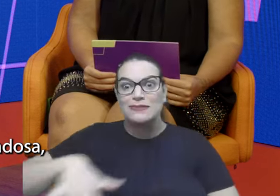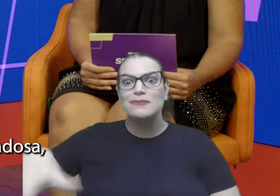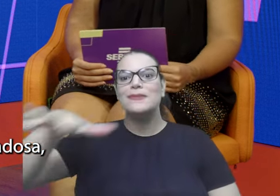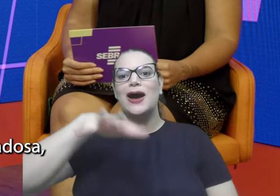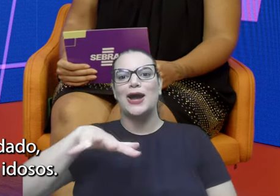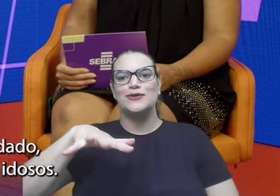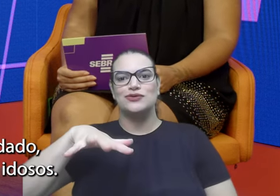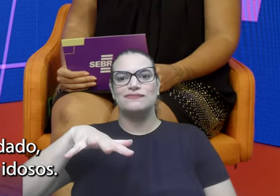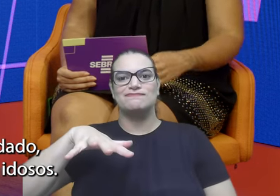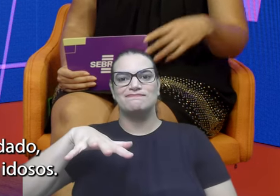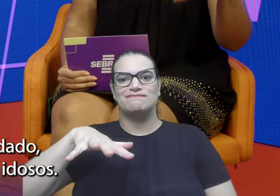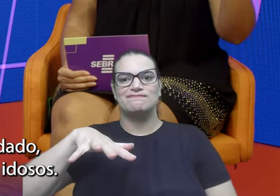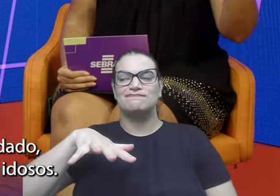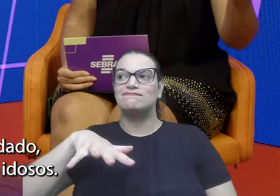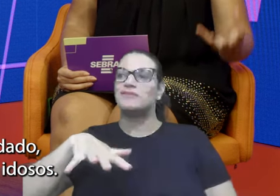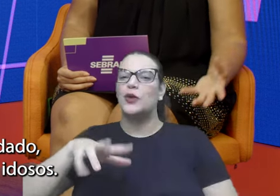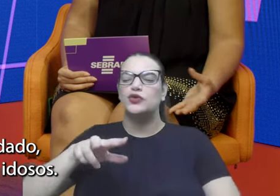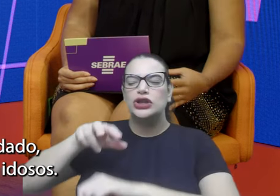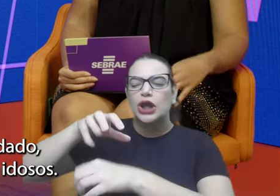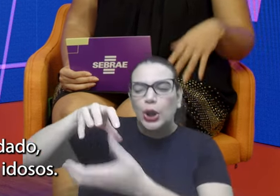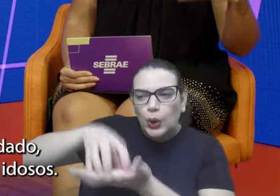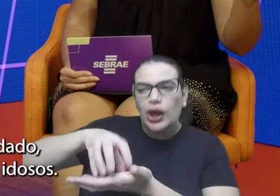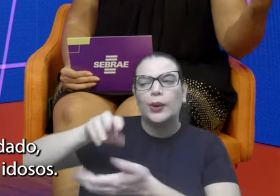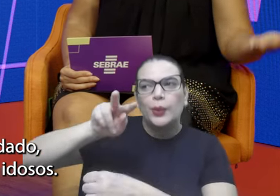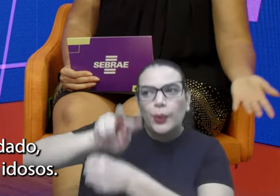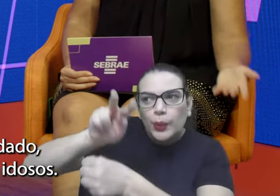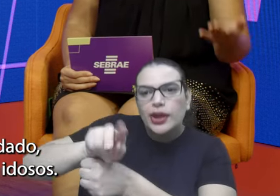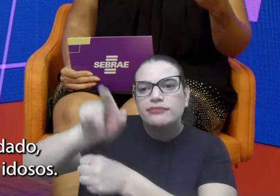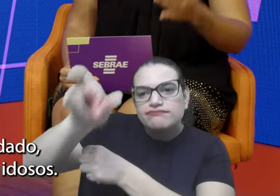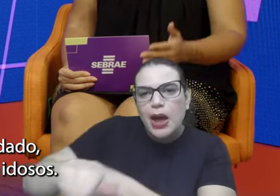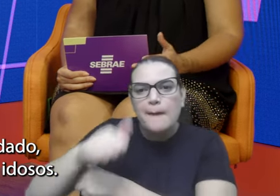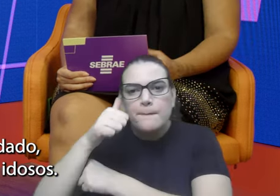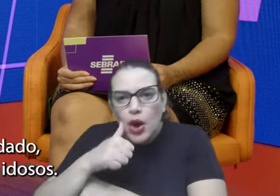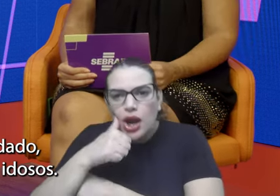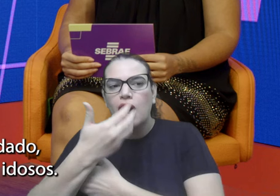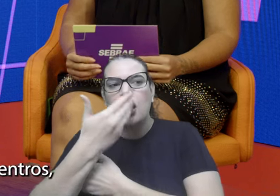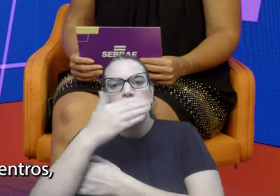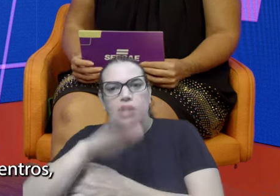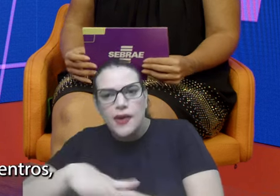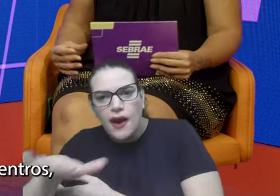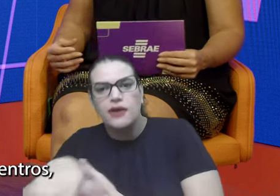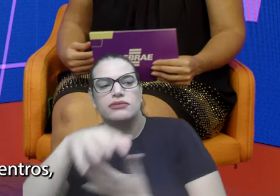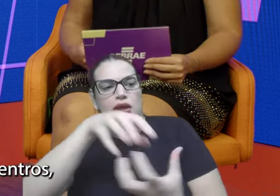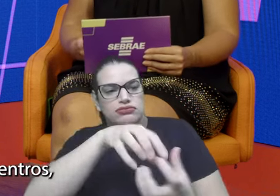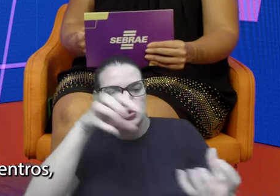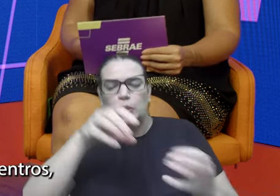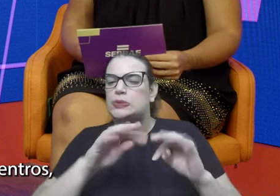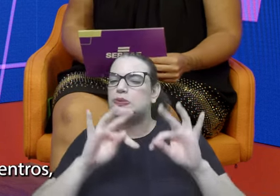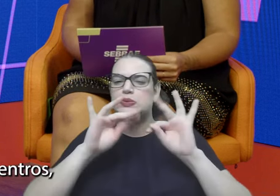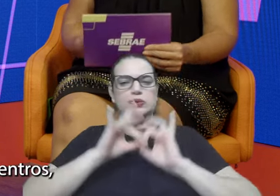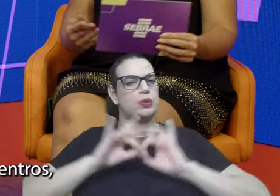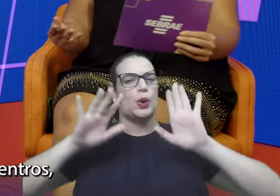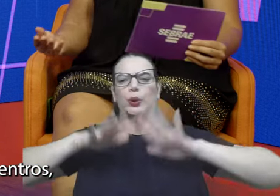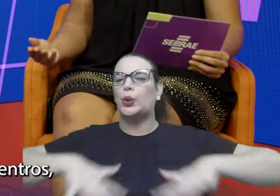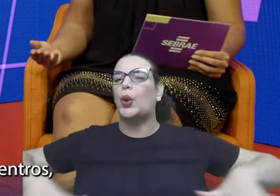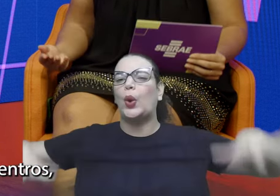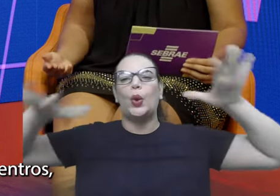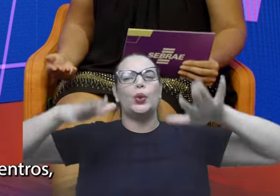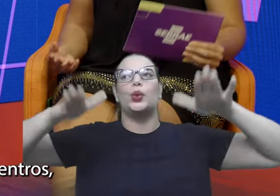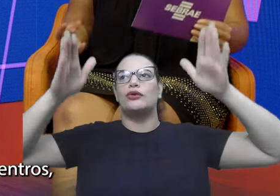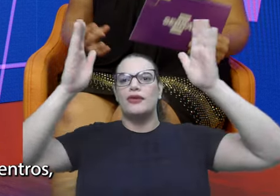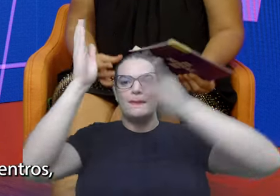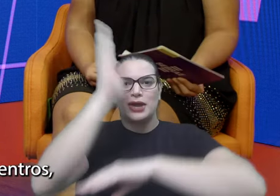espaços onde eu tenho centros de cuidado tanto tanto para crianças quanto para idosos que isso seja disponível em todo o